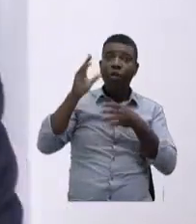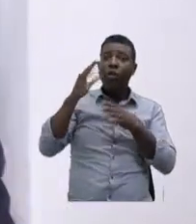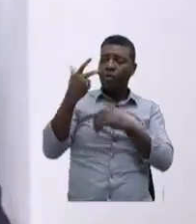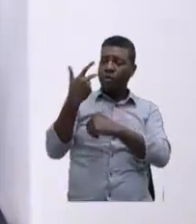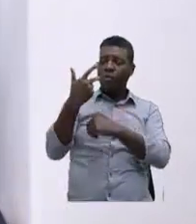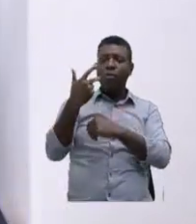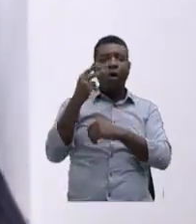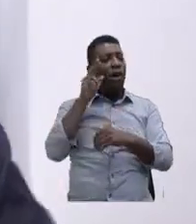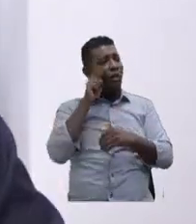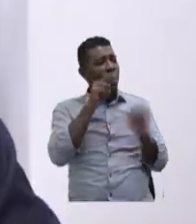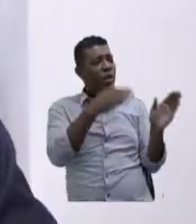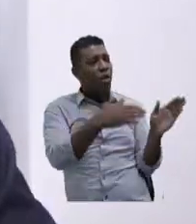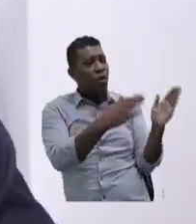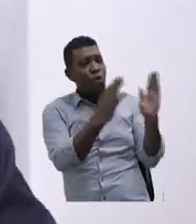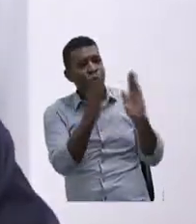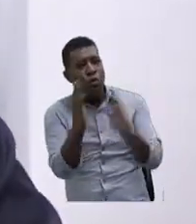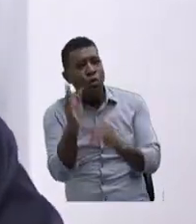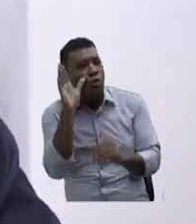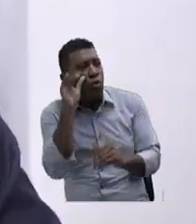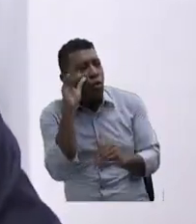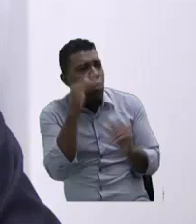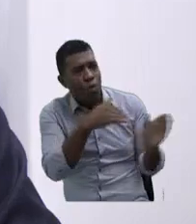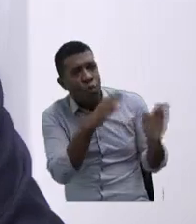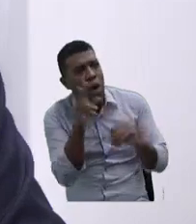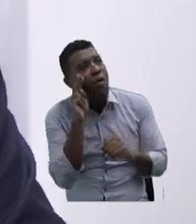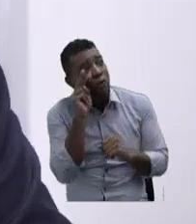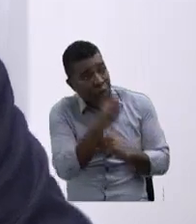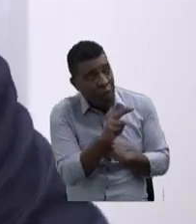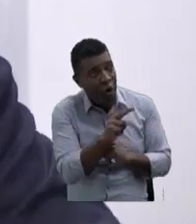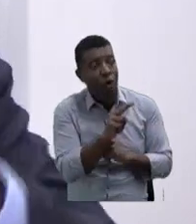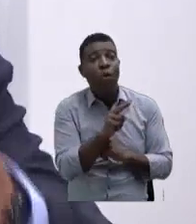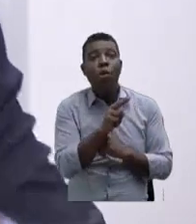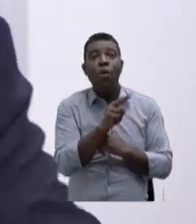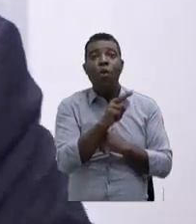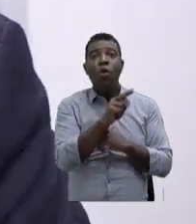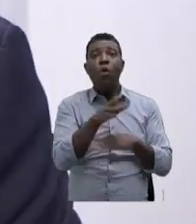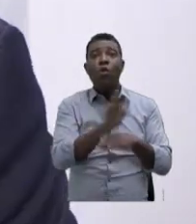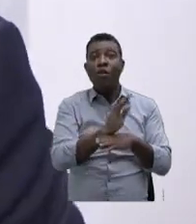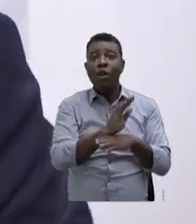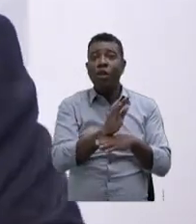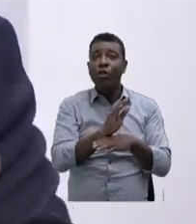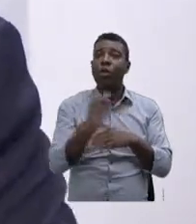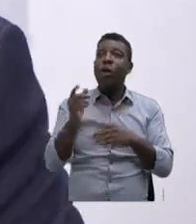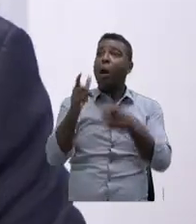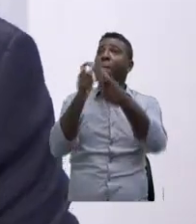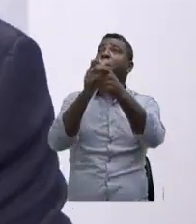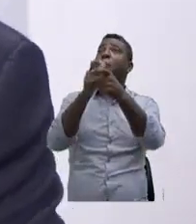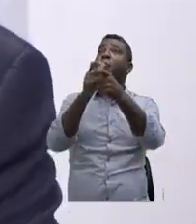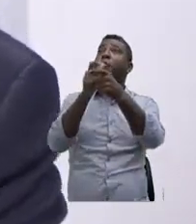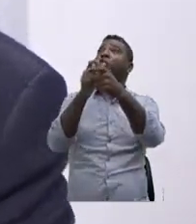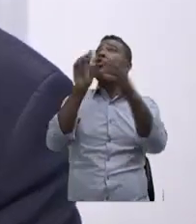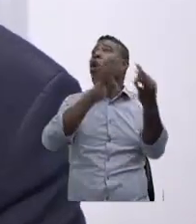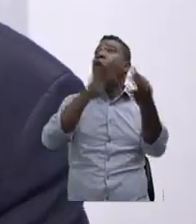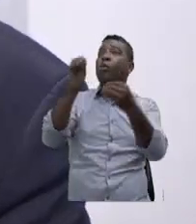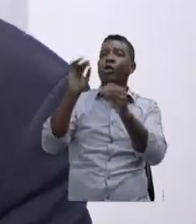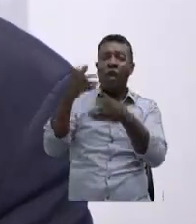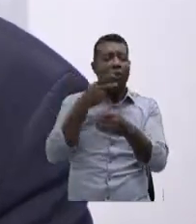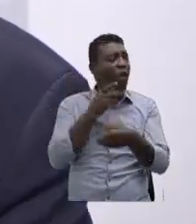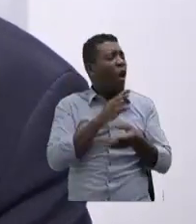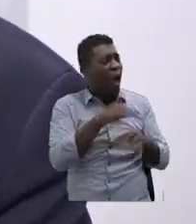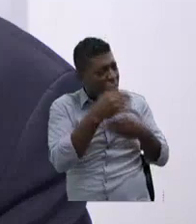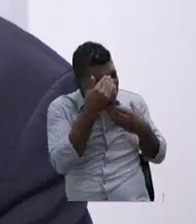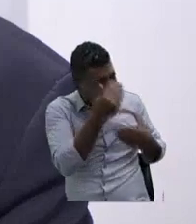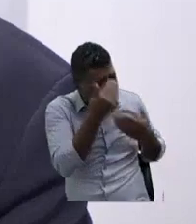governador e todos eles já dando uma resposta positiva. Olha, muito obrigado. Vou cobrar dos nossos